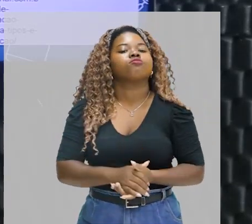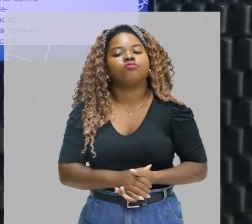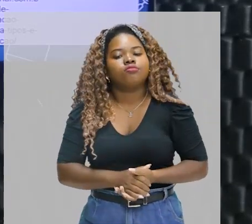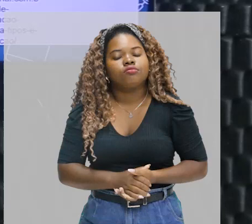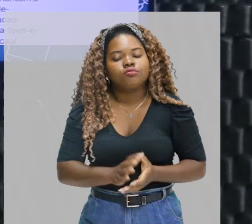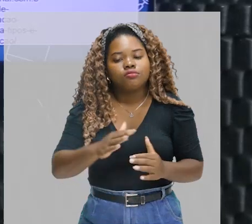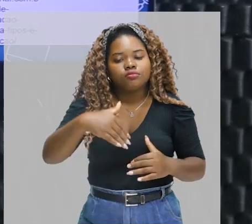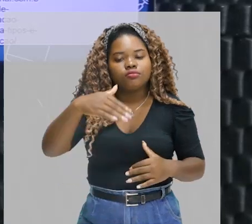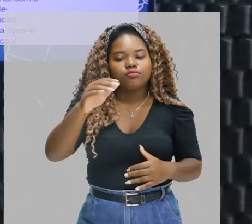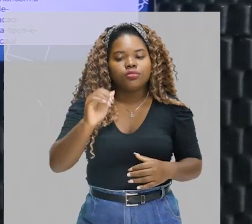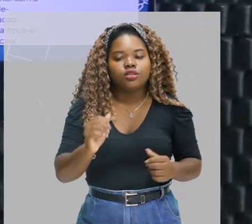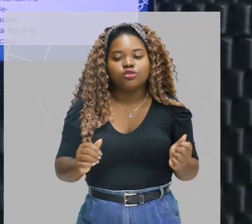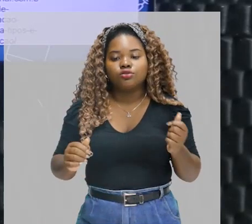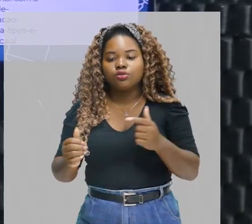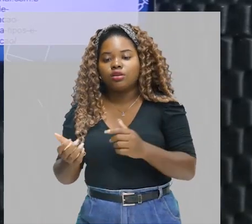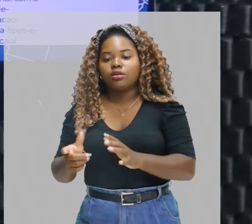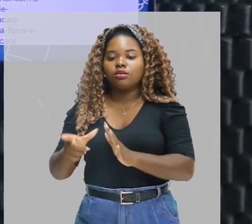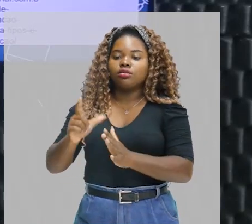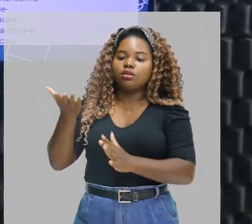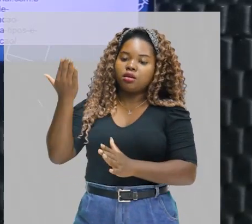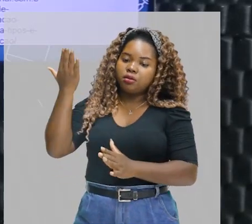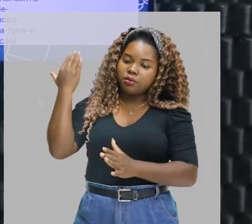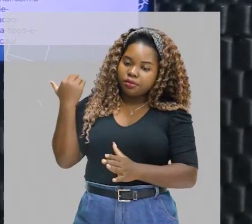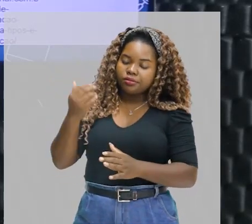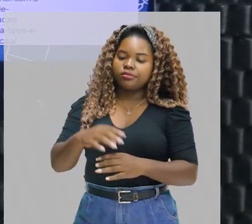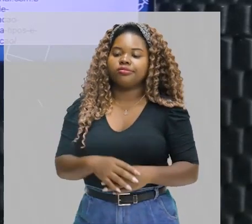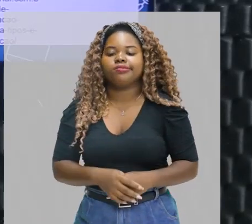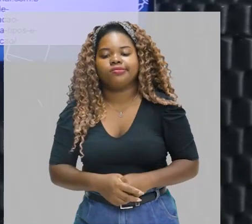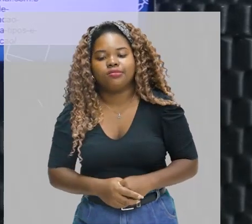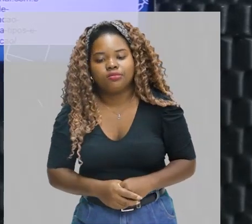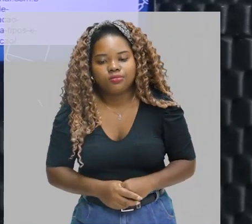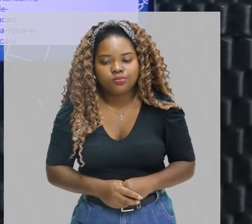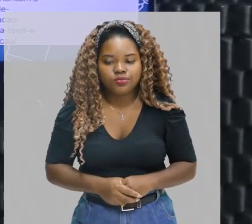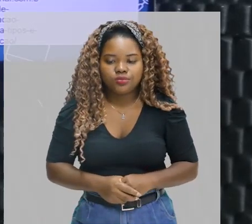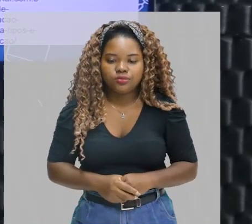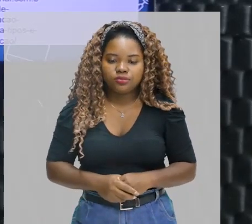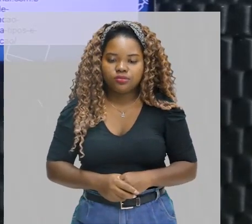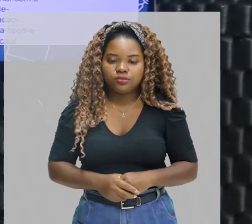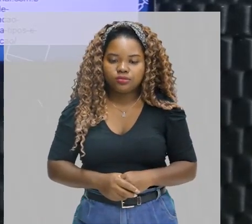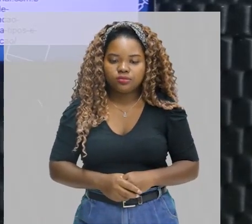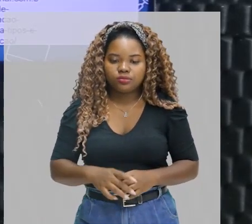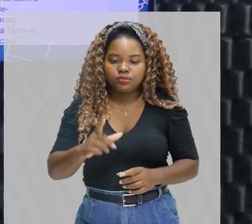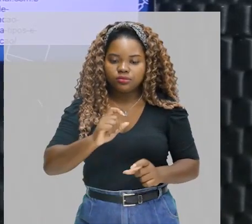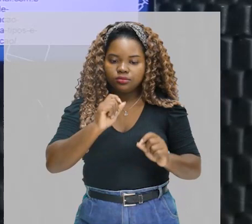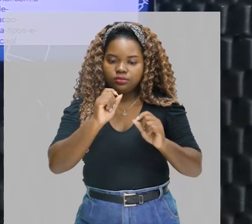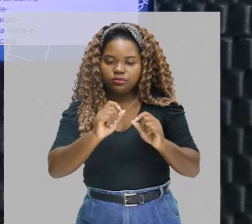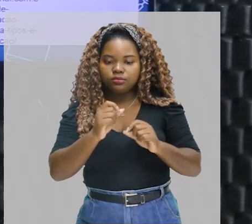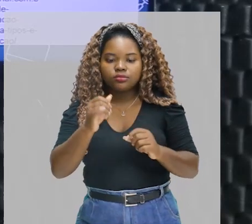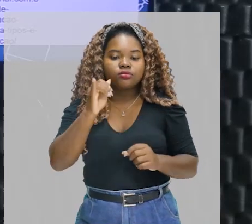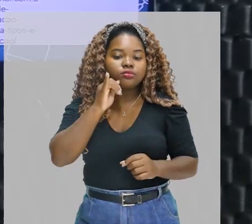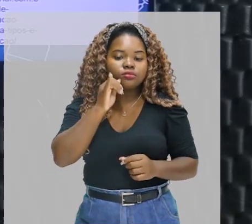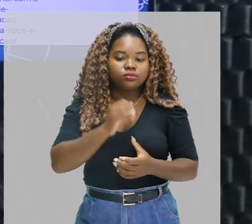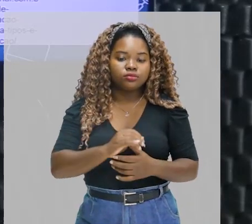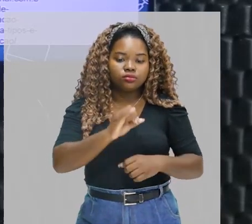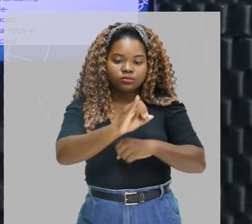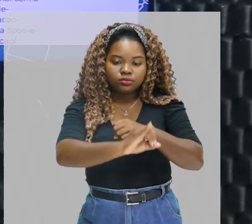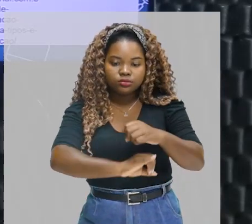do que antigamente, né, do que outrora, ok? Então nós temos aí, por exemplo, a